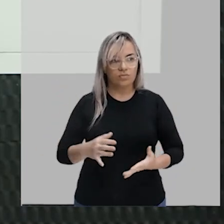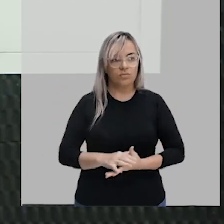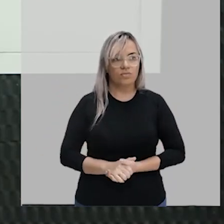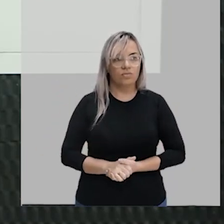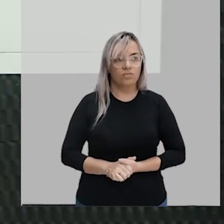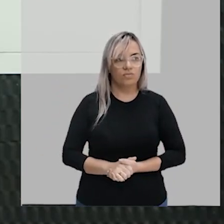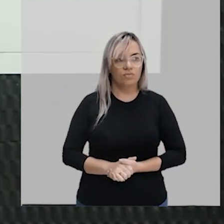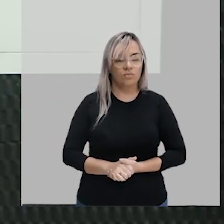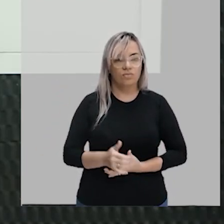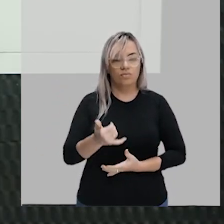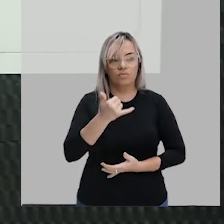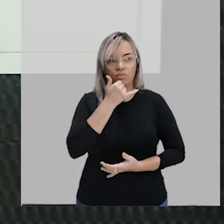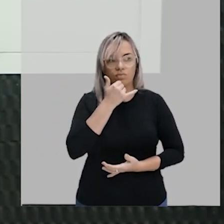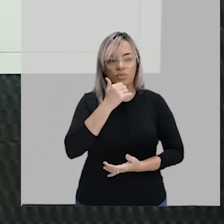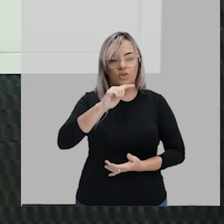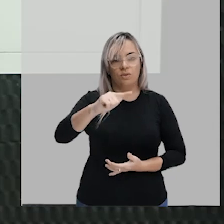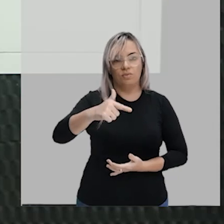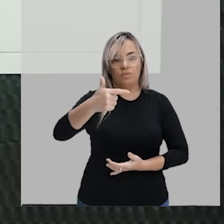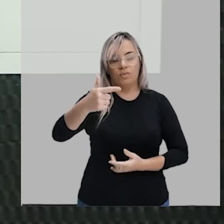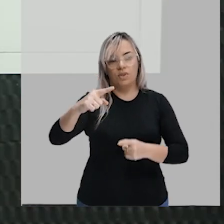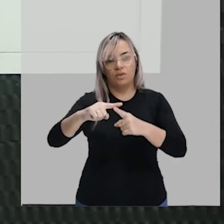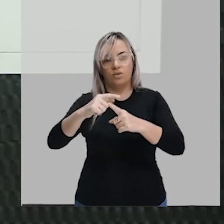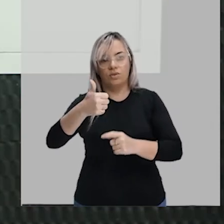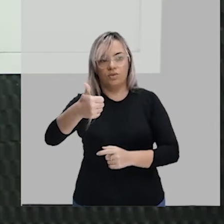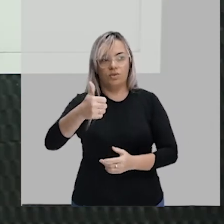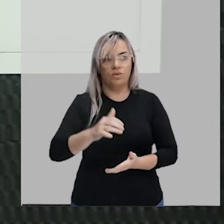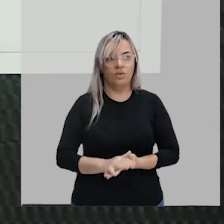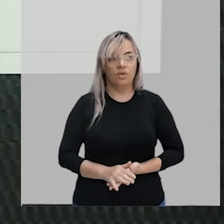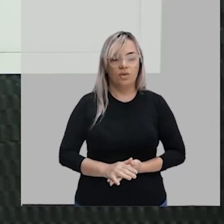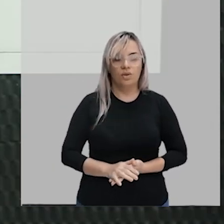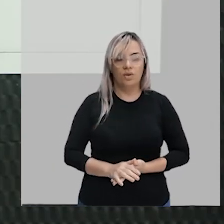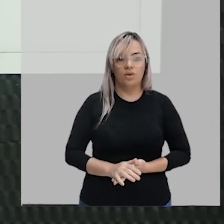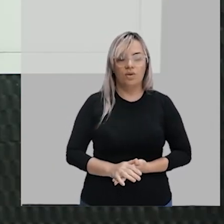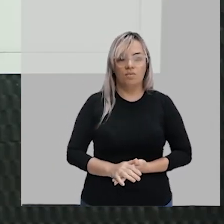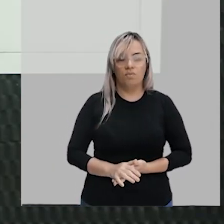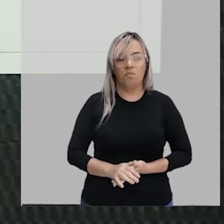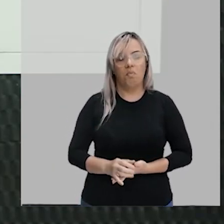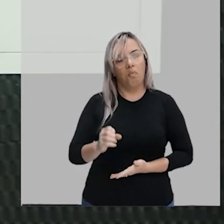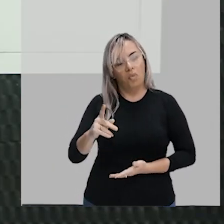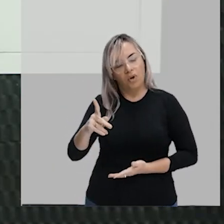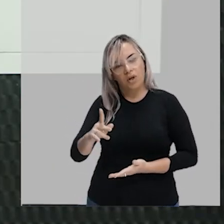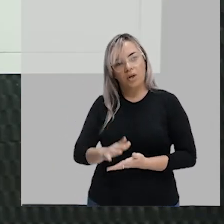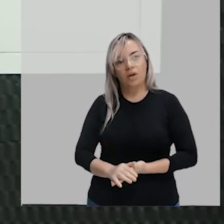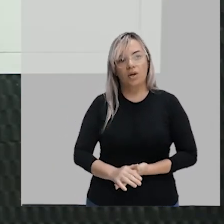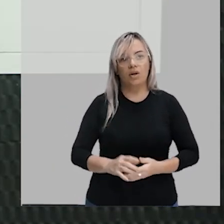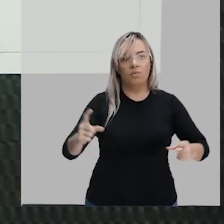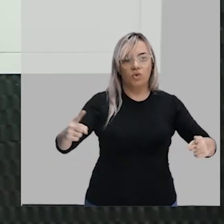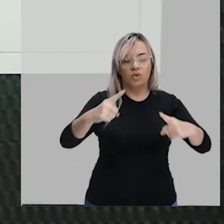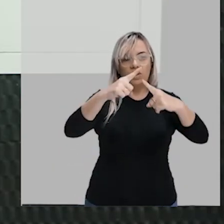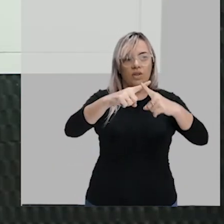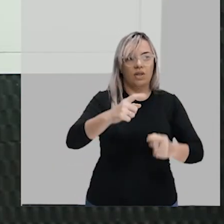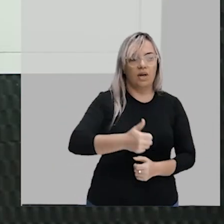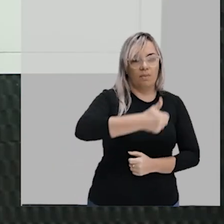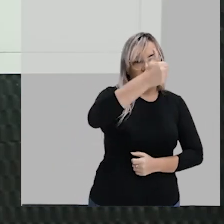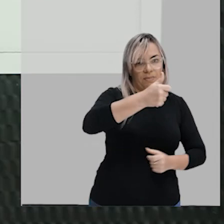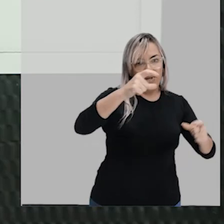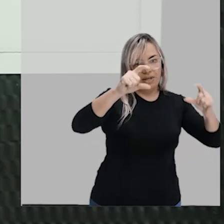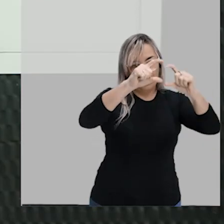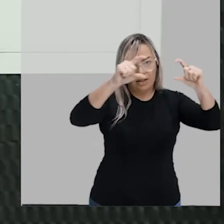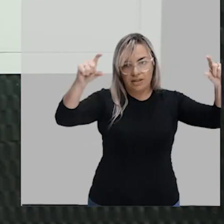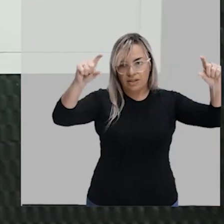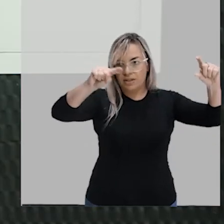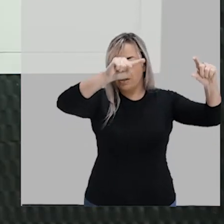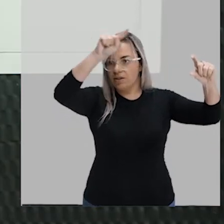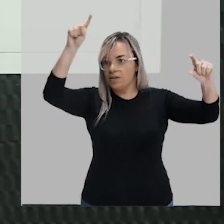B21. Certo? Beleza, multipliquei primeira linha por primeira coluna. Vou multiplicar a primeira linha pela